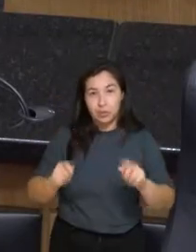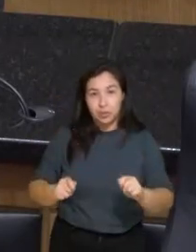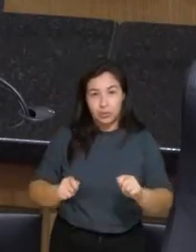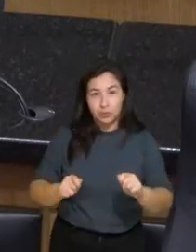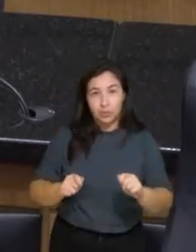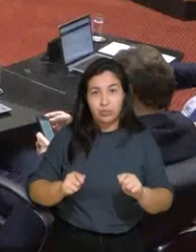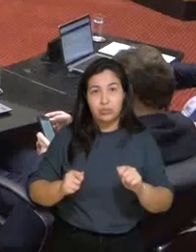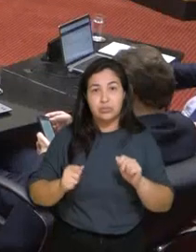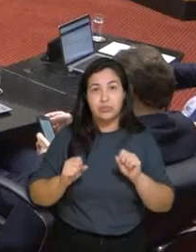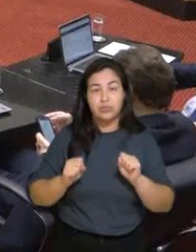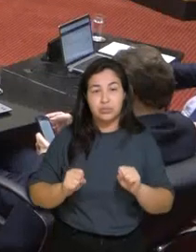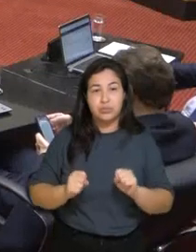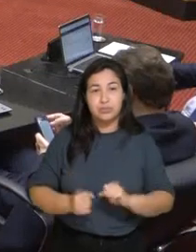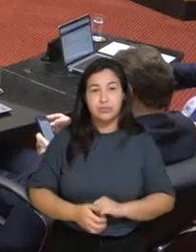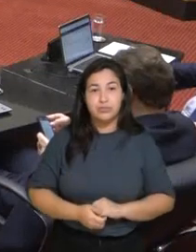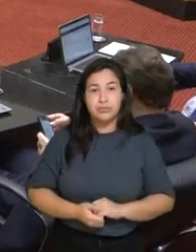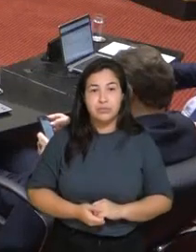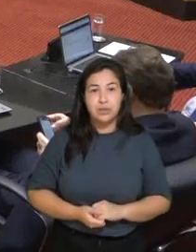obrigado.